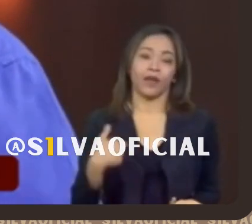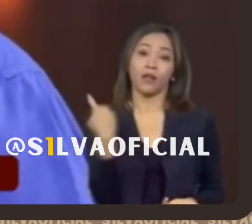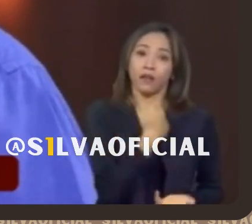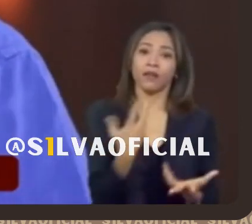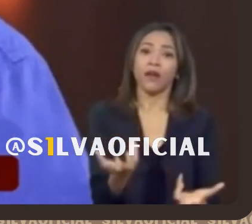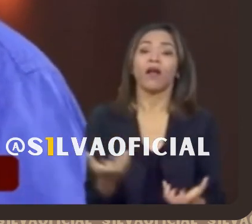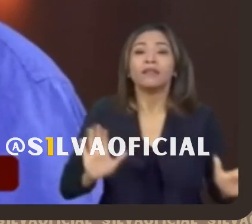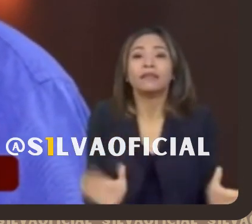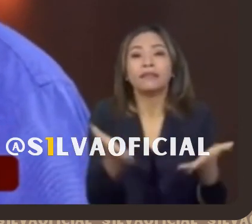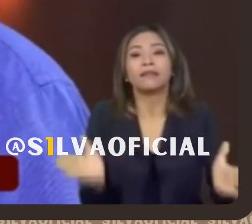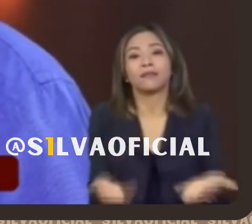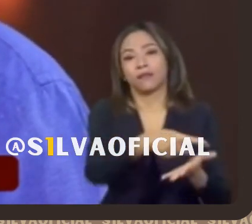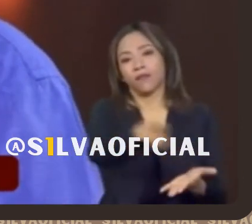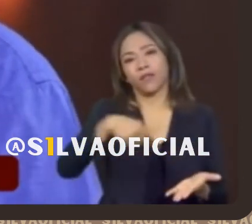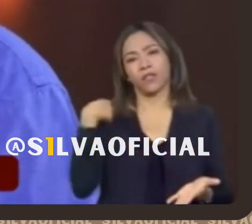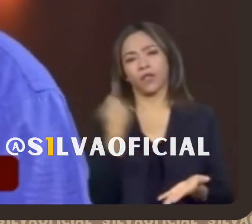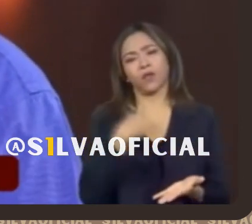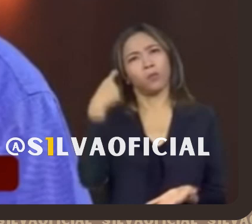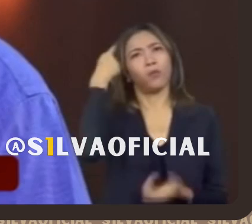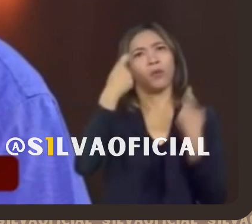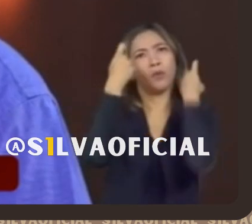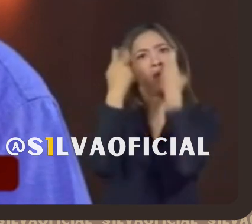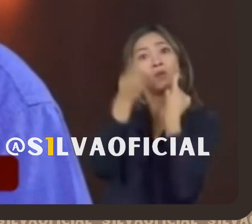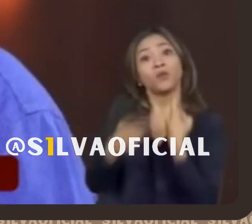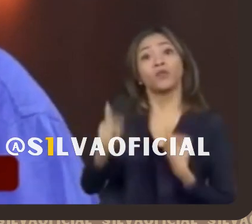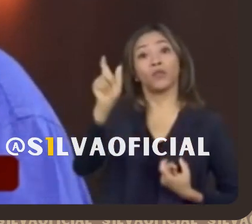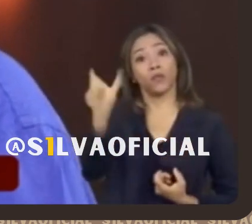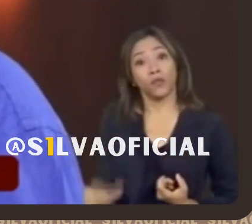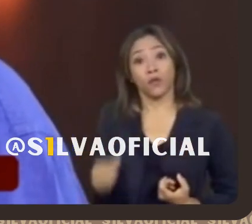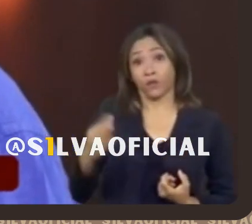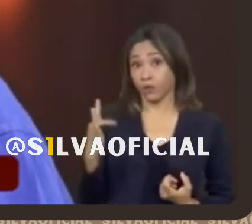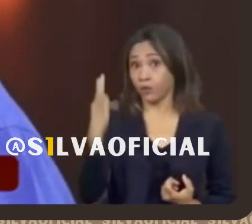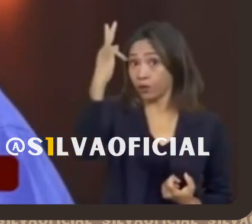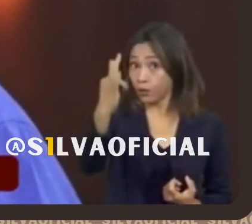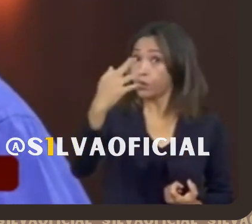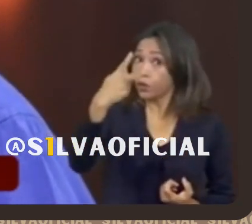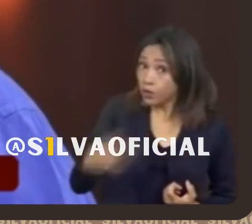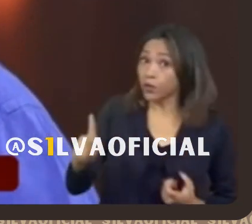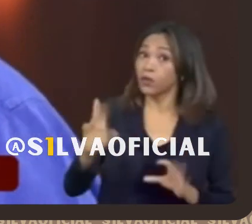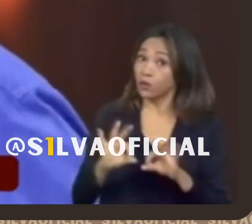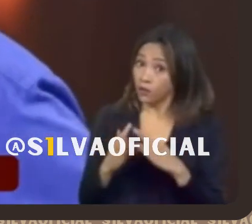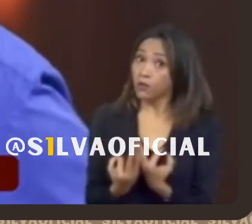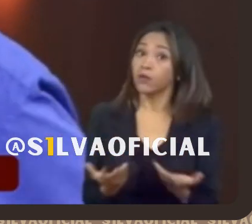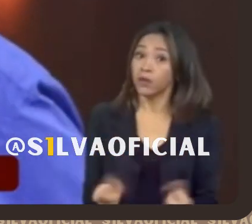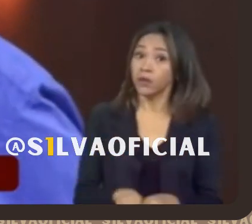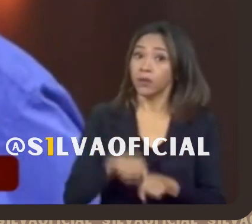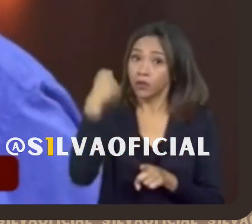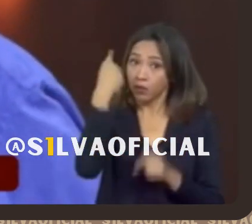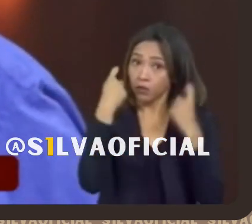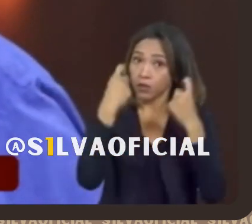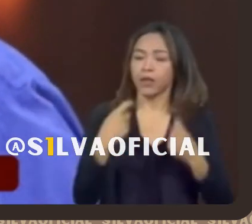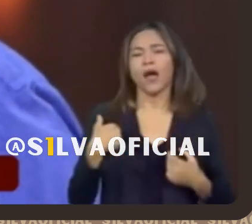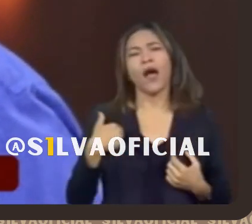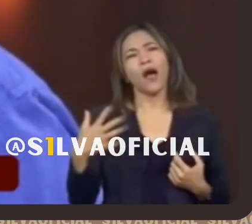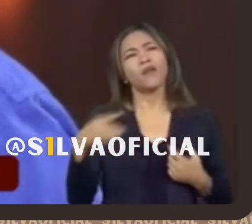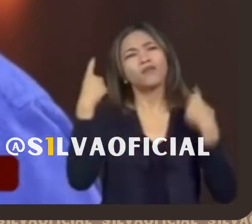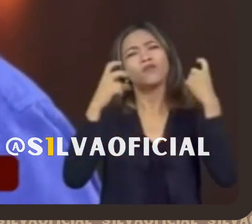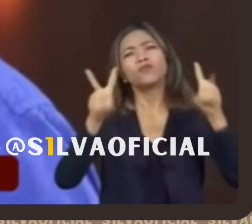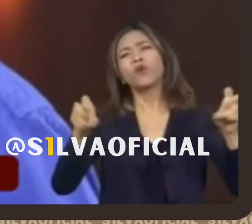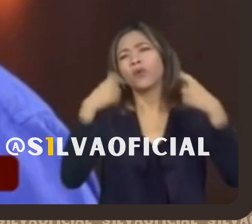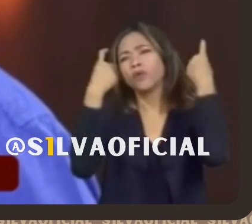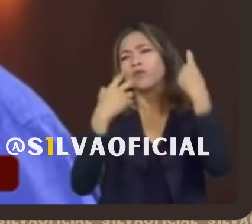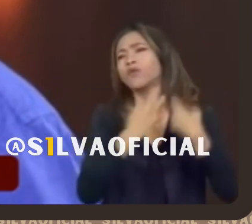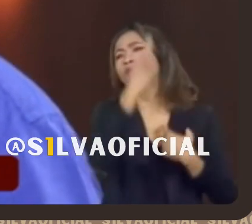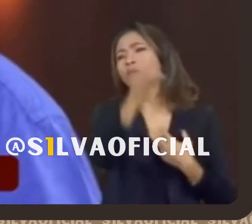estamos pensando no seu futuro e no futuro da sua família por falar em futuro da família que eu tava vendo aqui o número nós temos